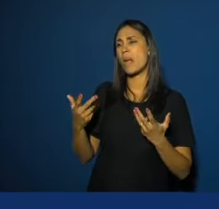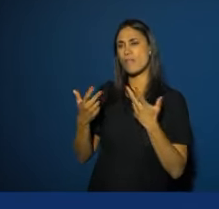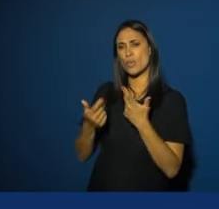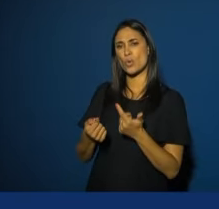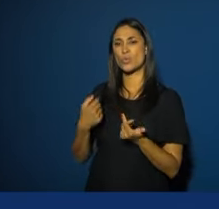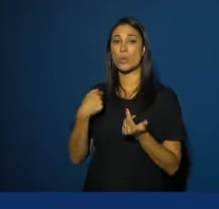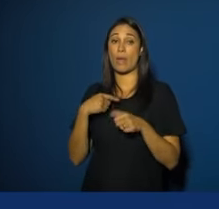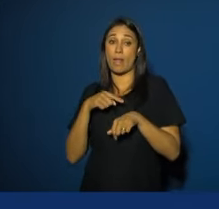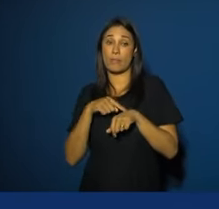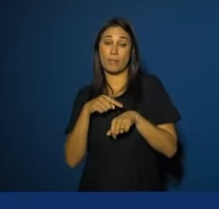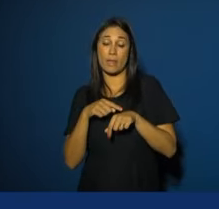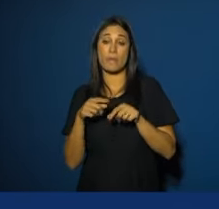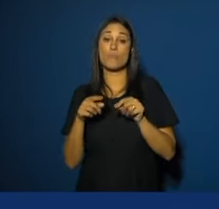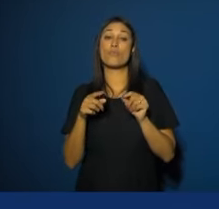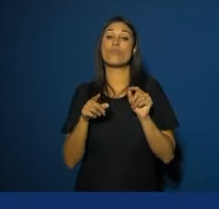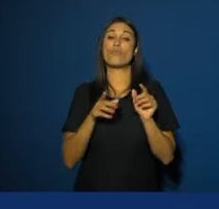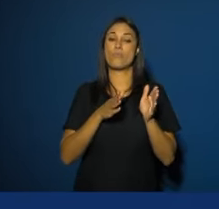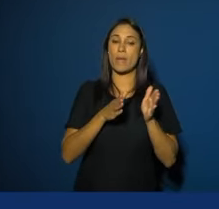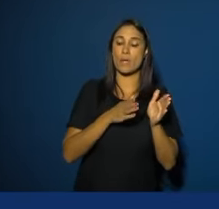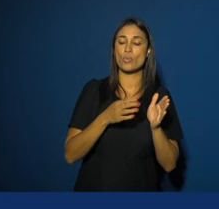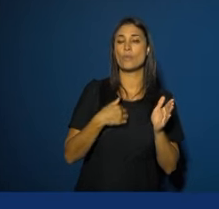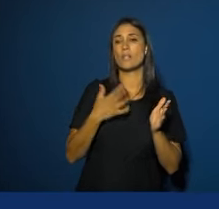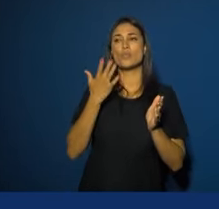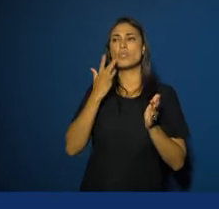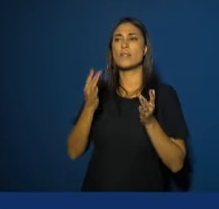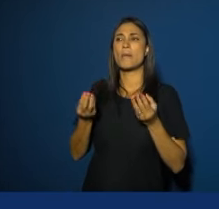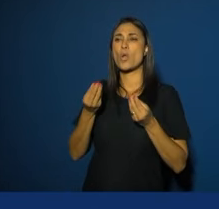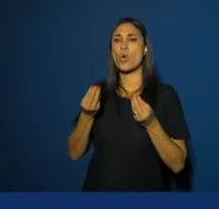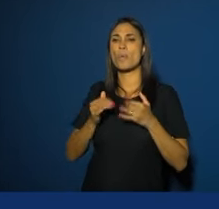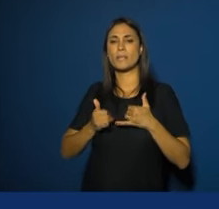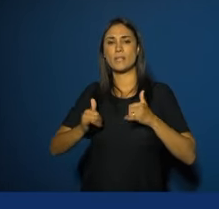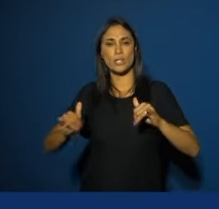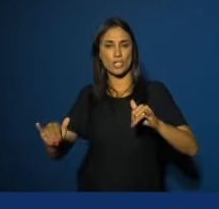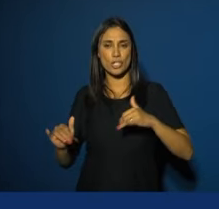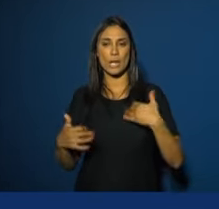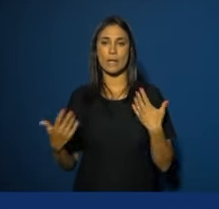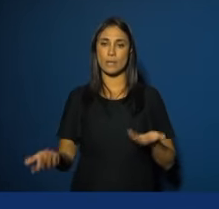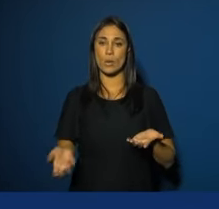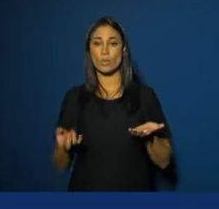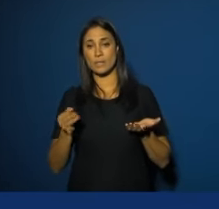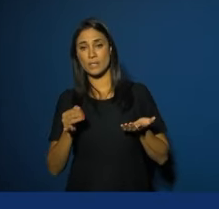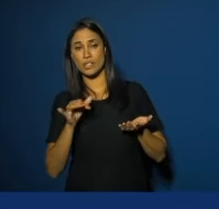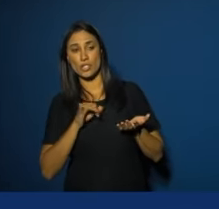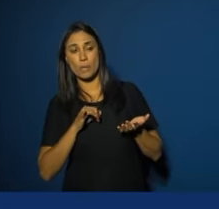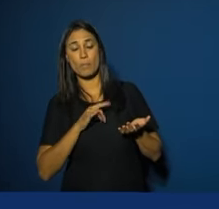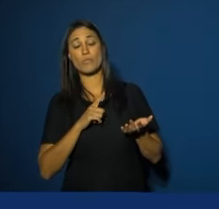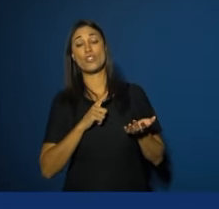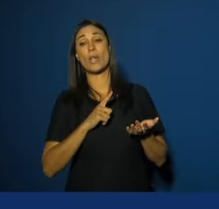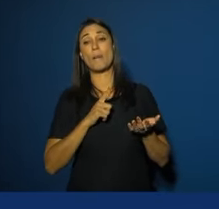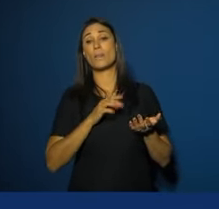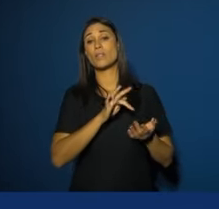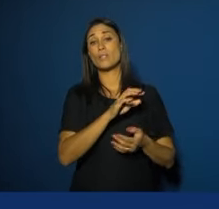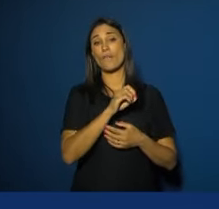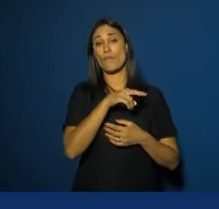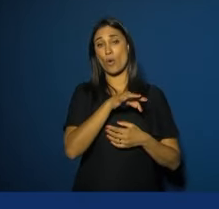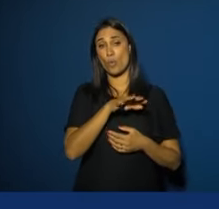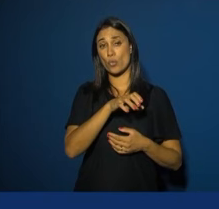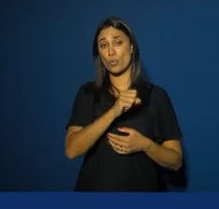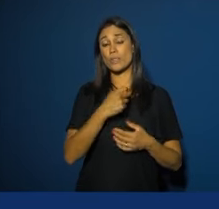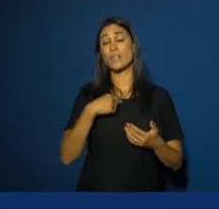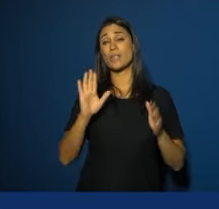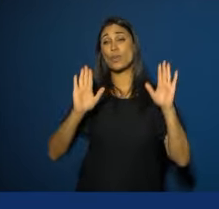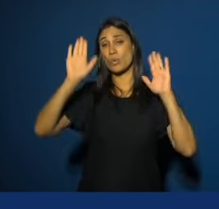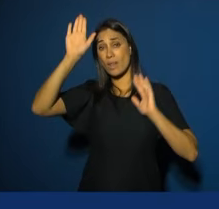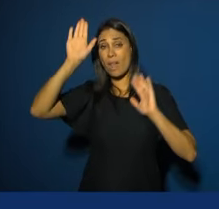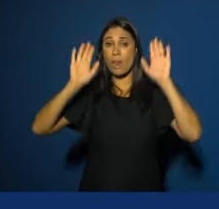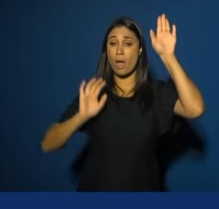em função das renováveis, você não tinha como escoar essa energia. Tá certo? Você tinha muitas fontes e não tinha como escoar, e os leilões estavam dando